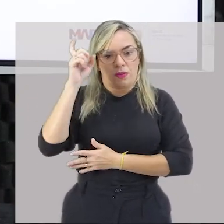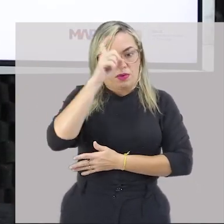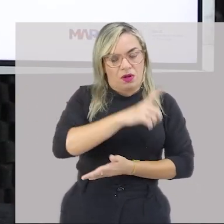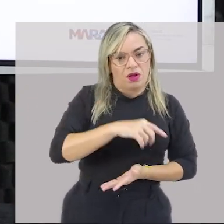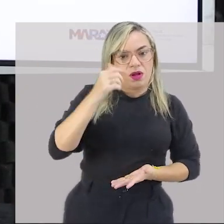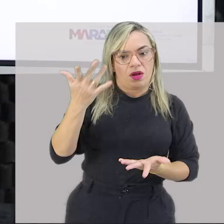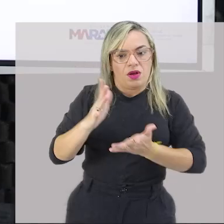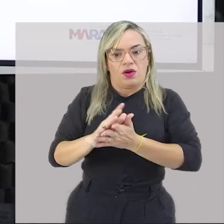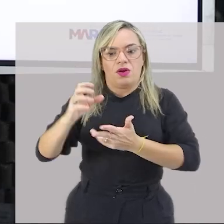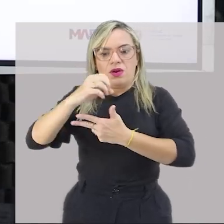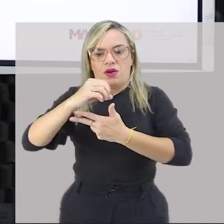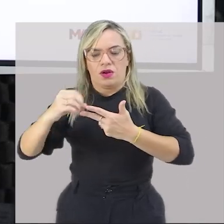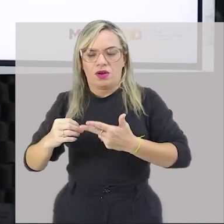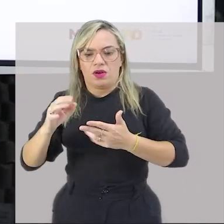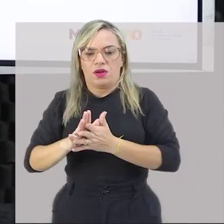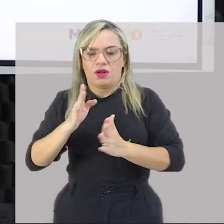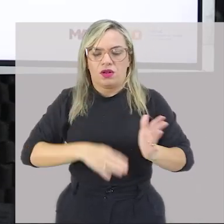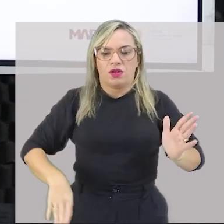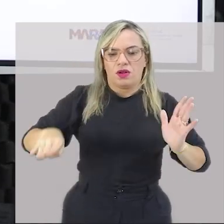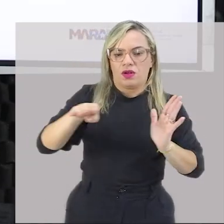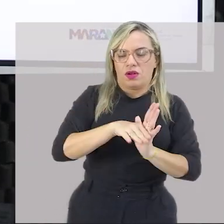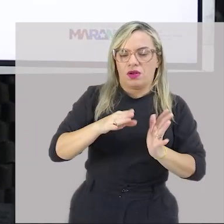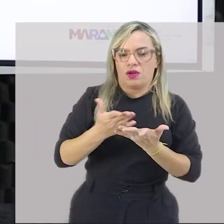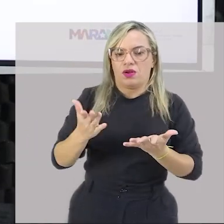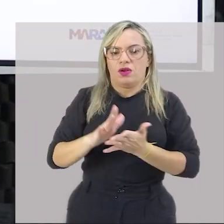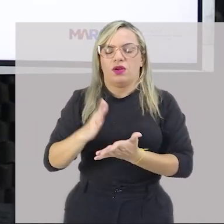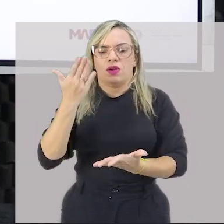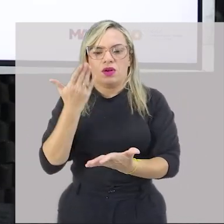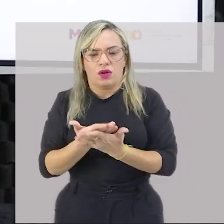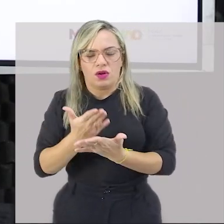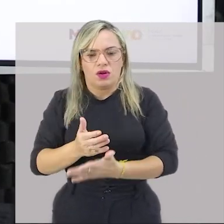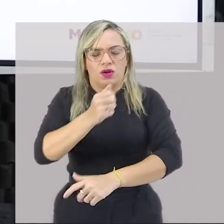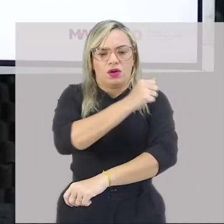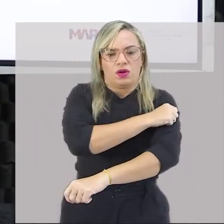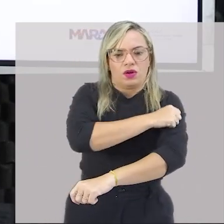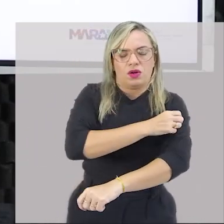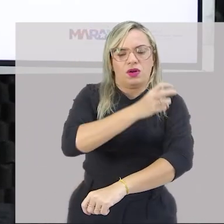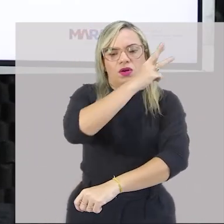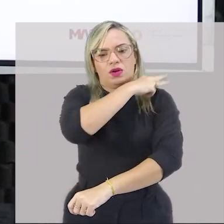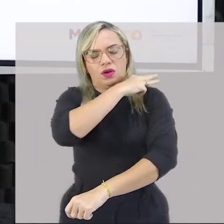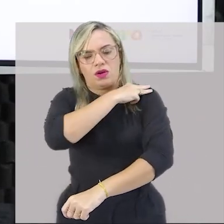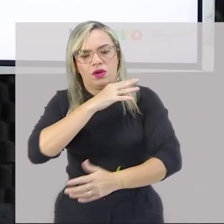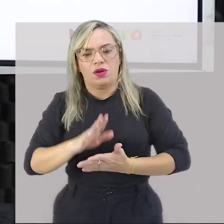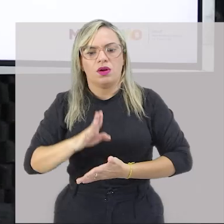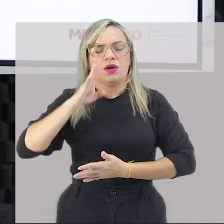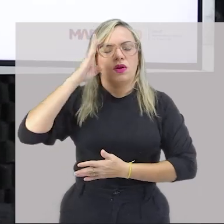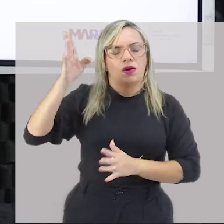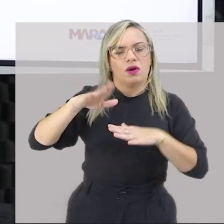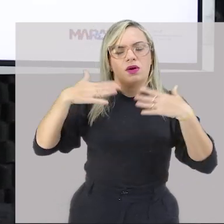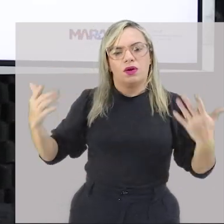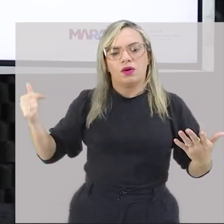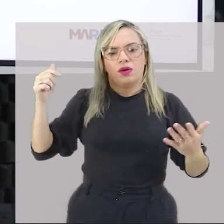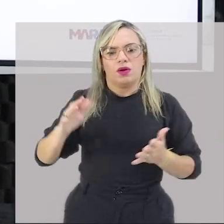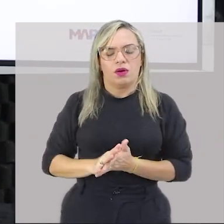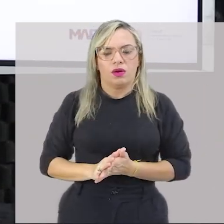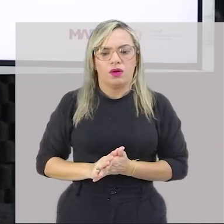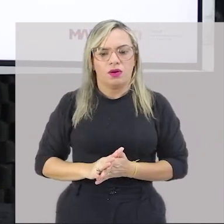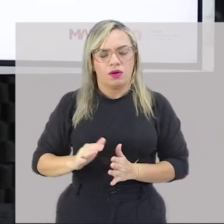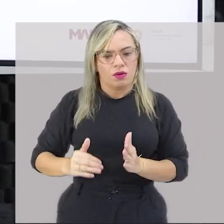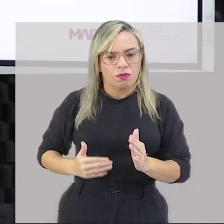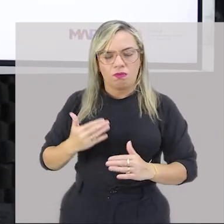E o Enem é você que é estudante do ensino médio, terceirão principalmente, é o